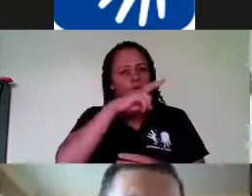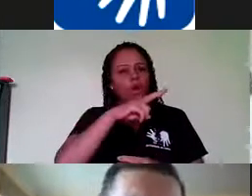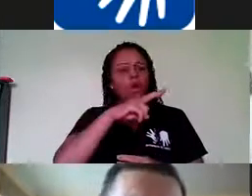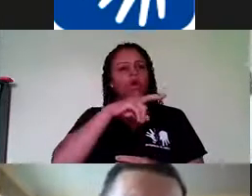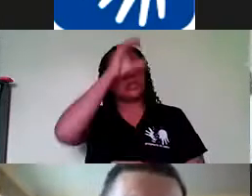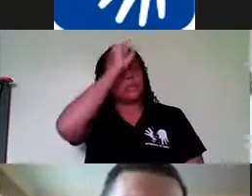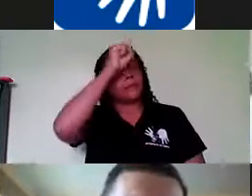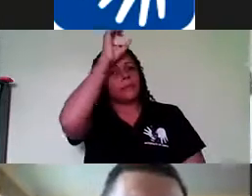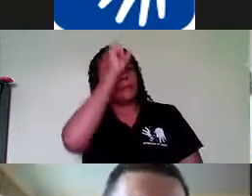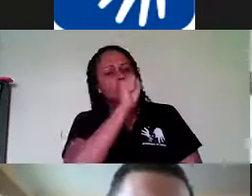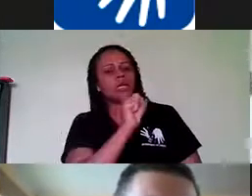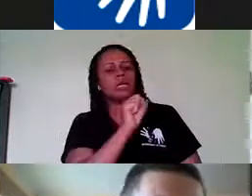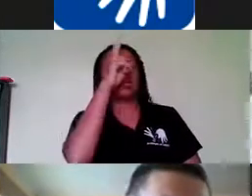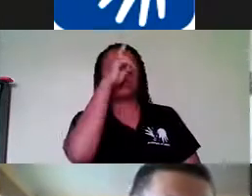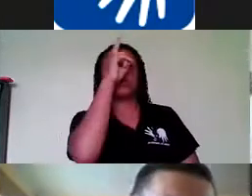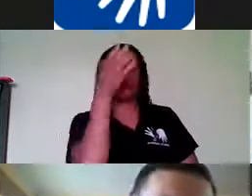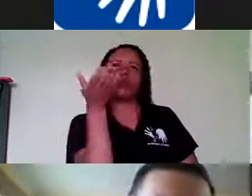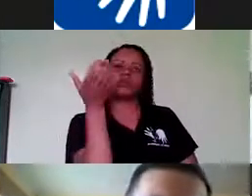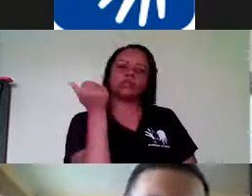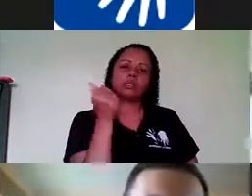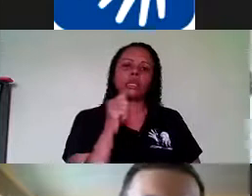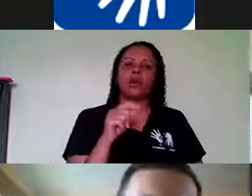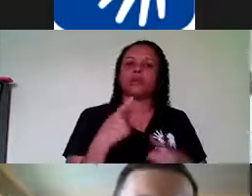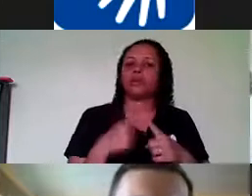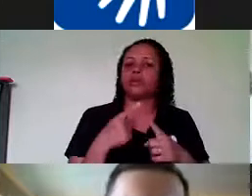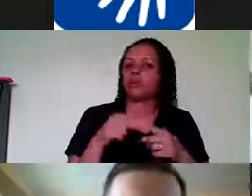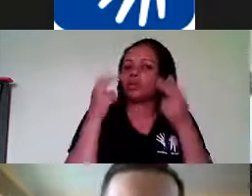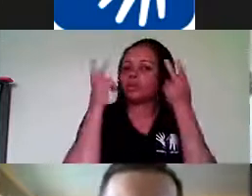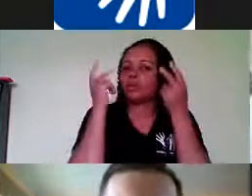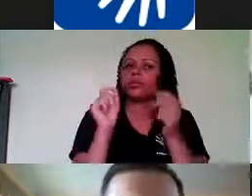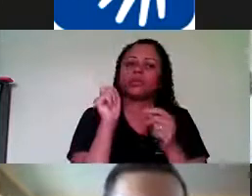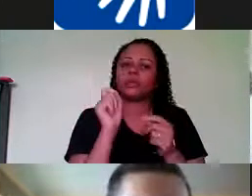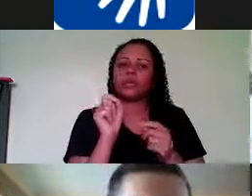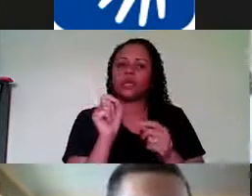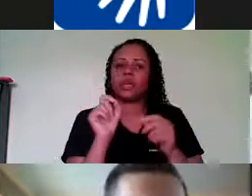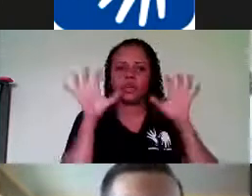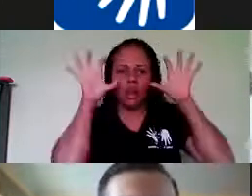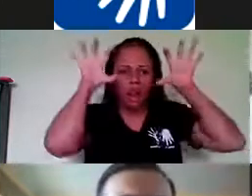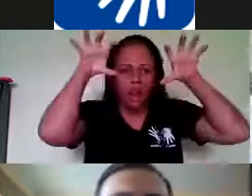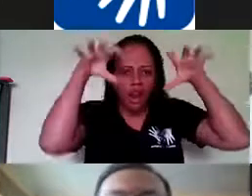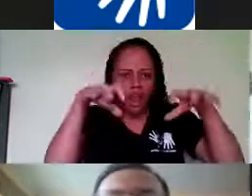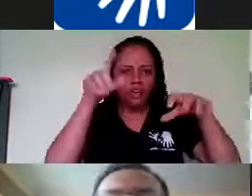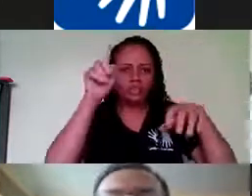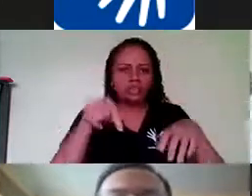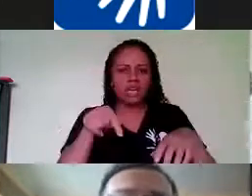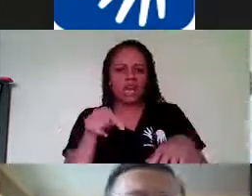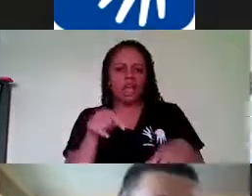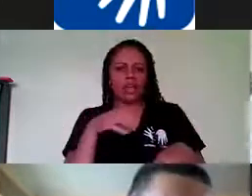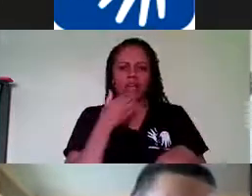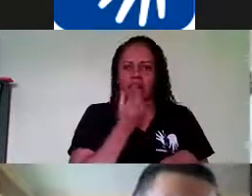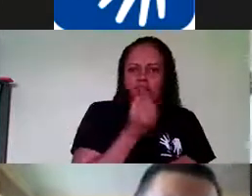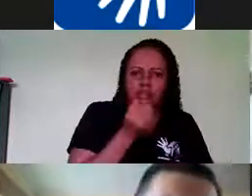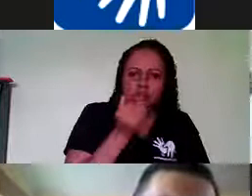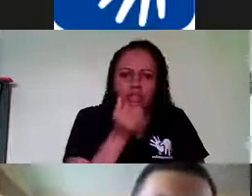contos, normalmente o monstro é aquela pessoa horrenda, uma deficiência, uma